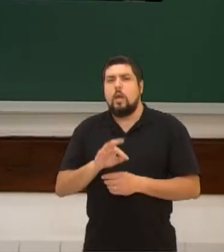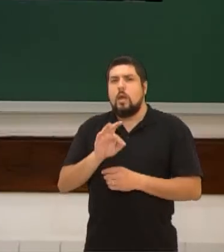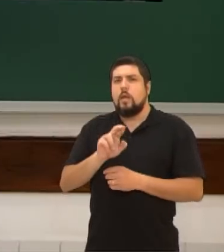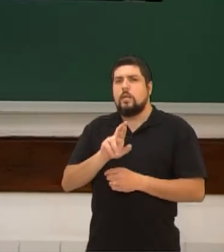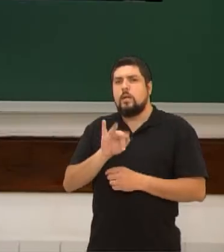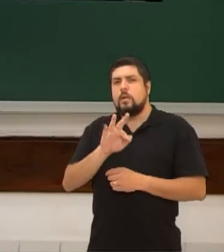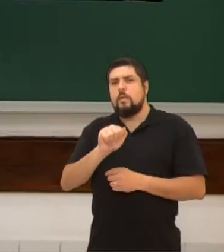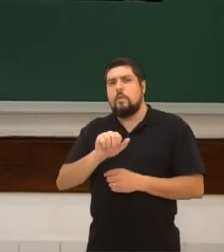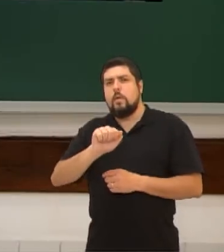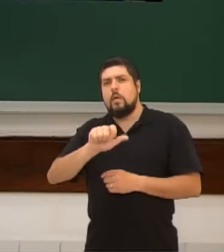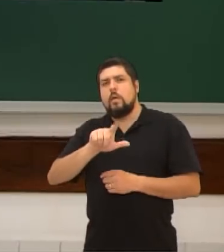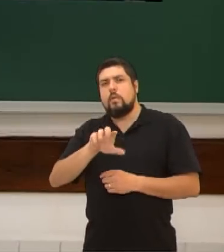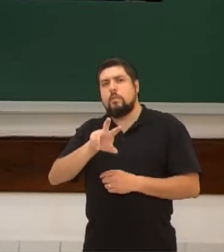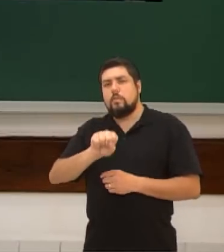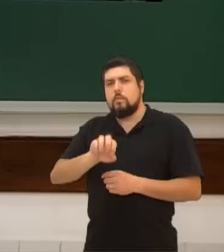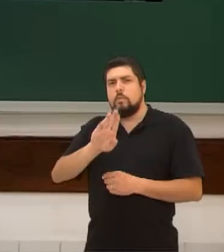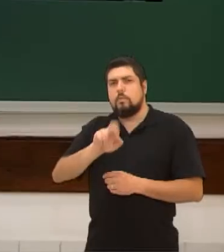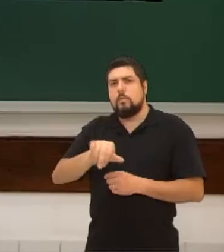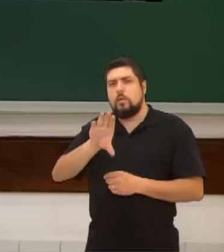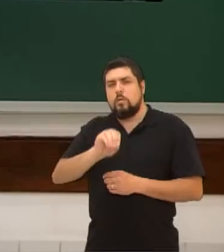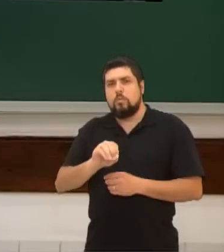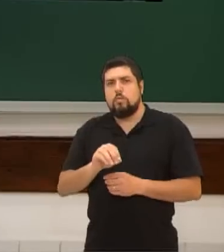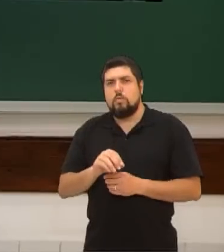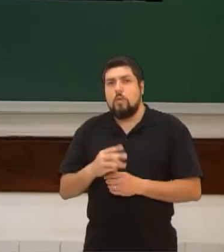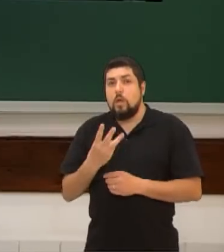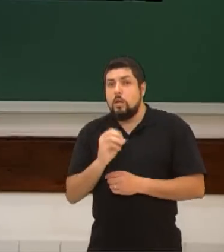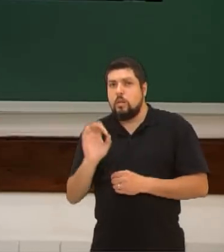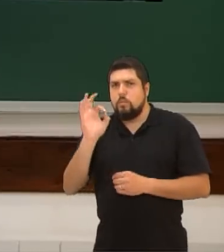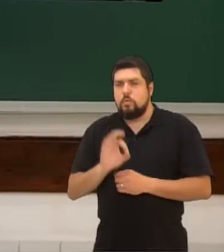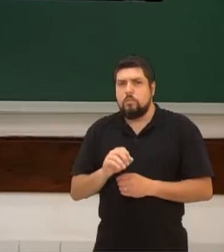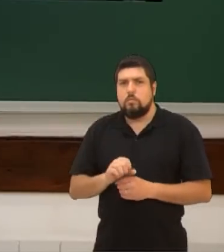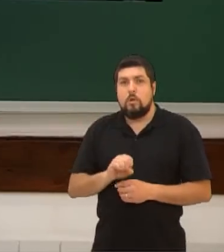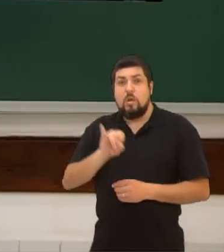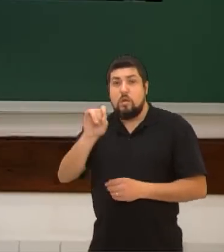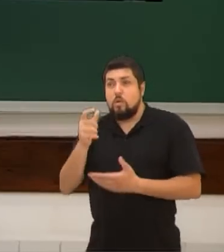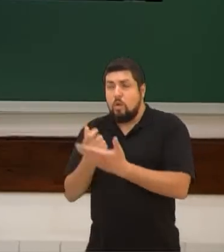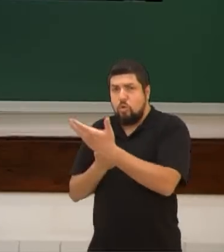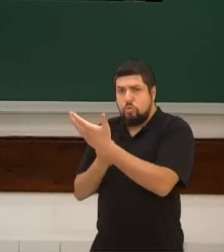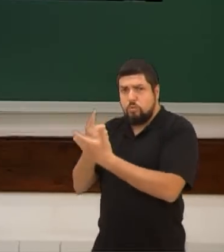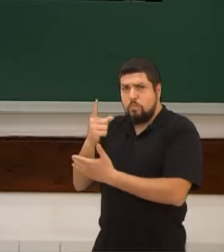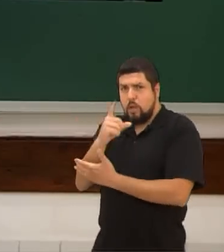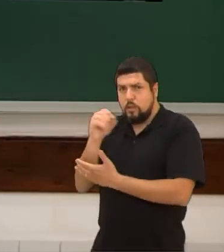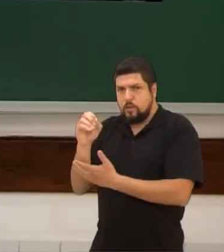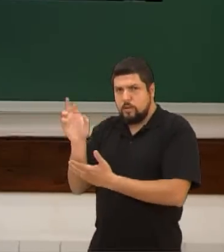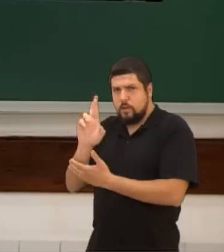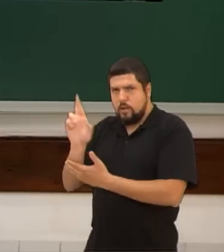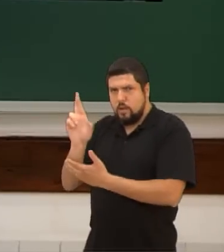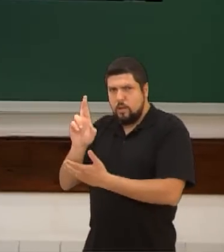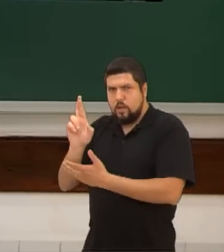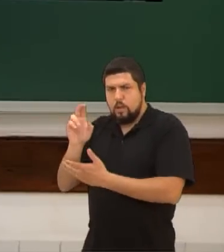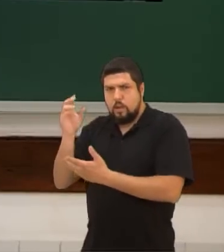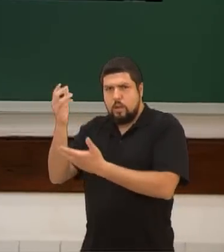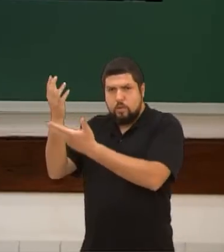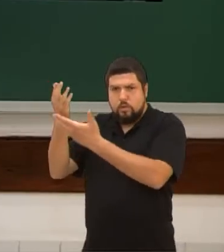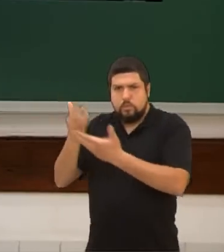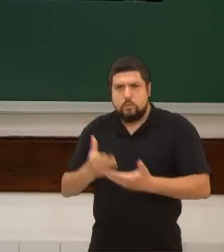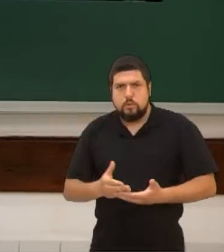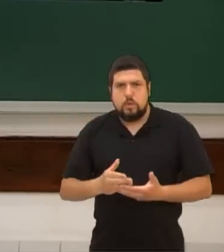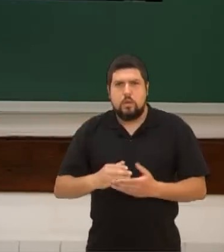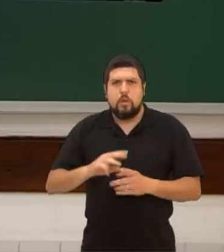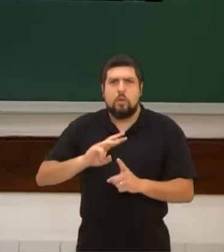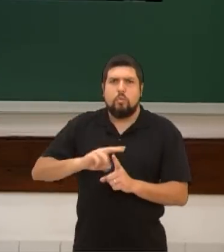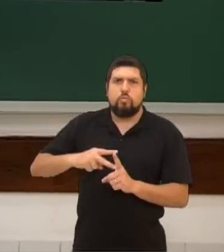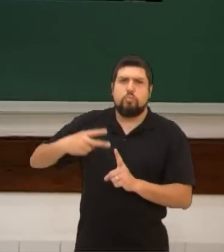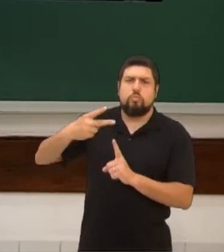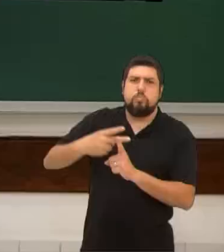a ser de 30%. Se o produto custava R$100, ele teria um imposto de R$30 em cima. E se